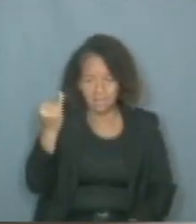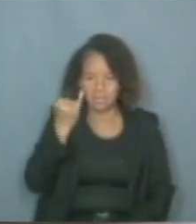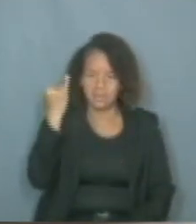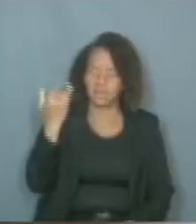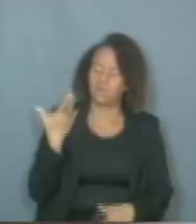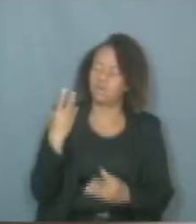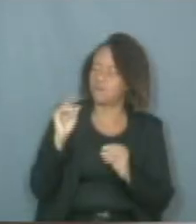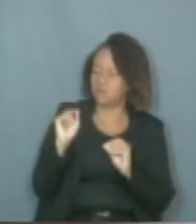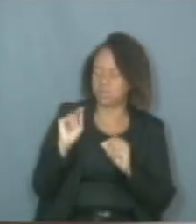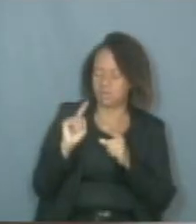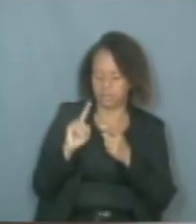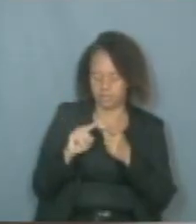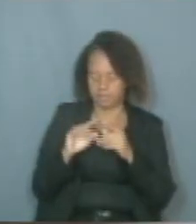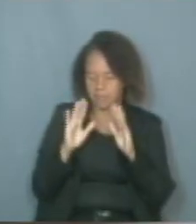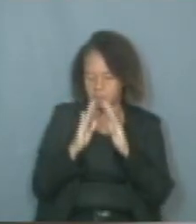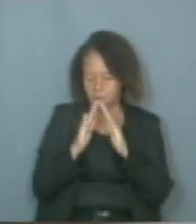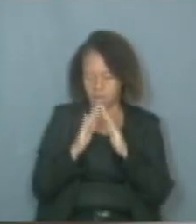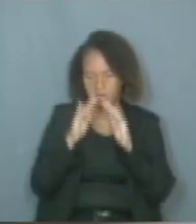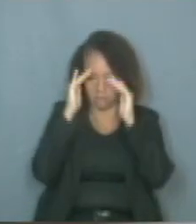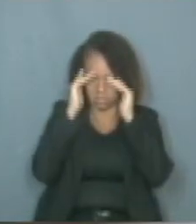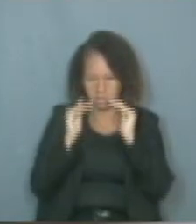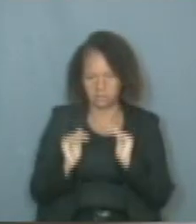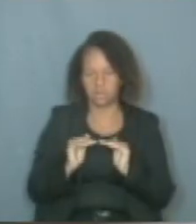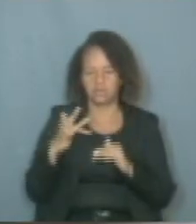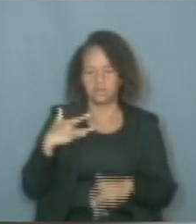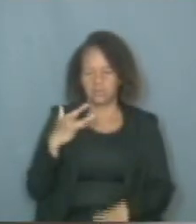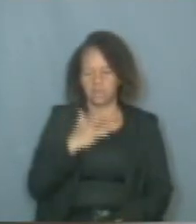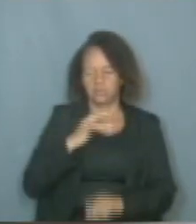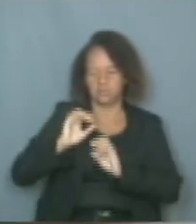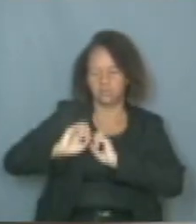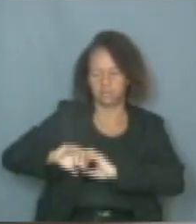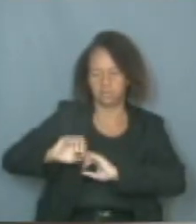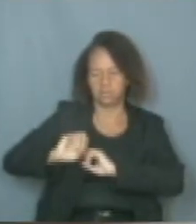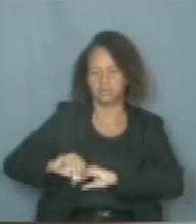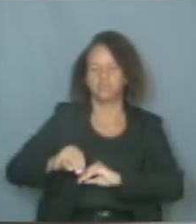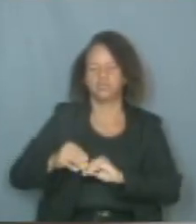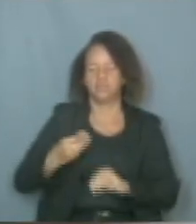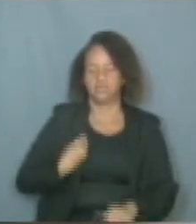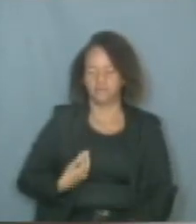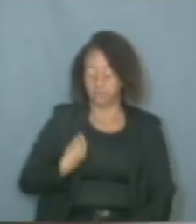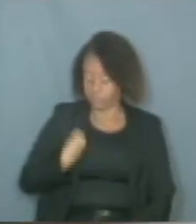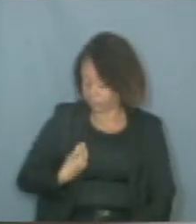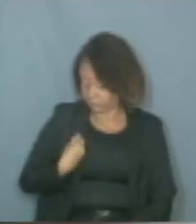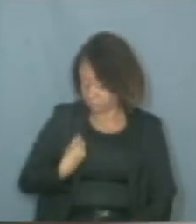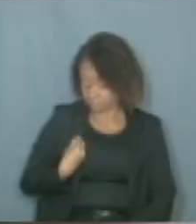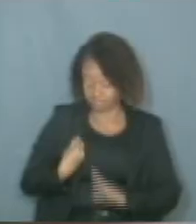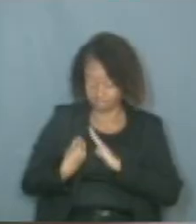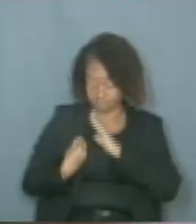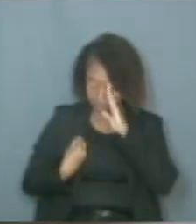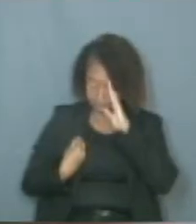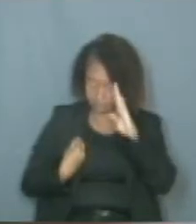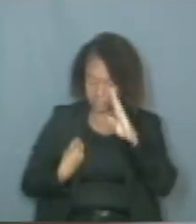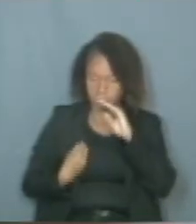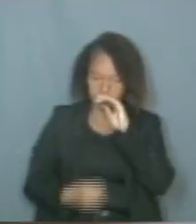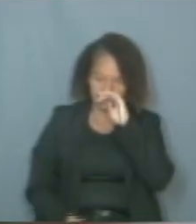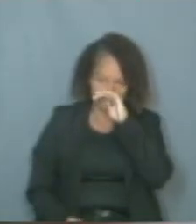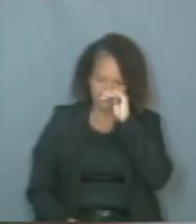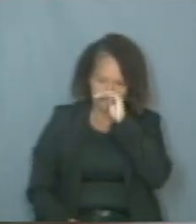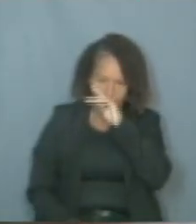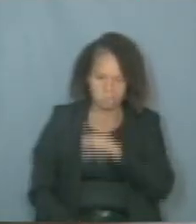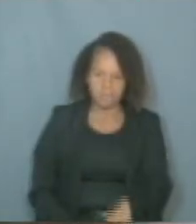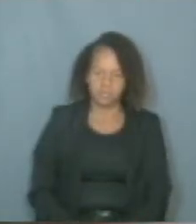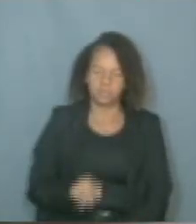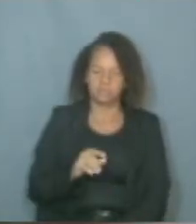como moradia, dignidade, saúde, educação e a própria vida. Então,